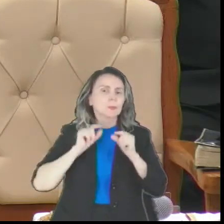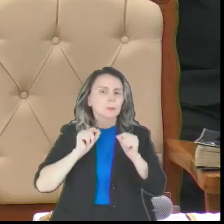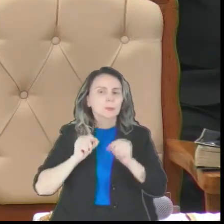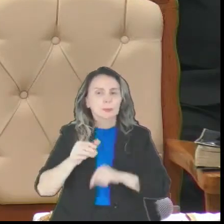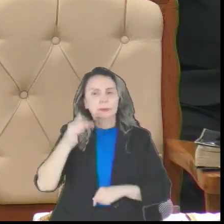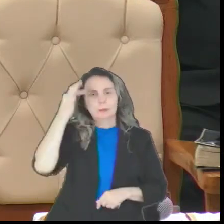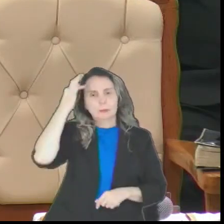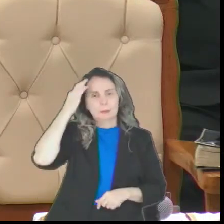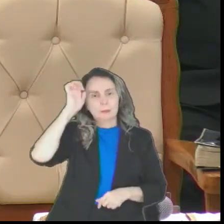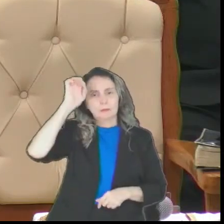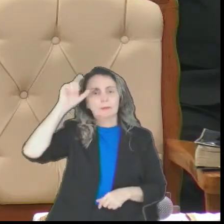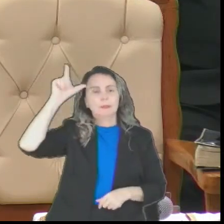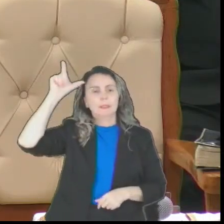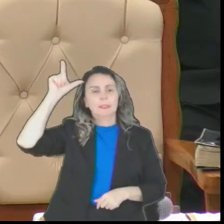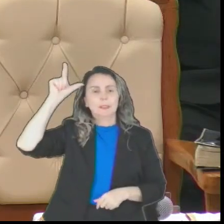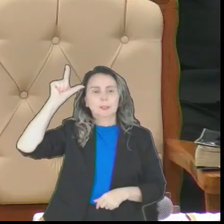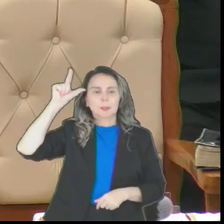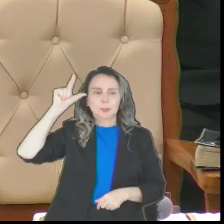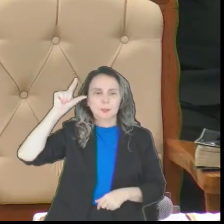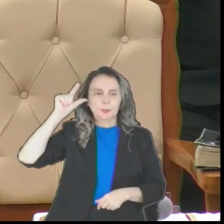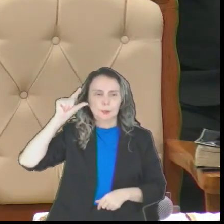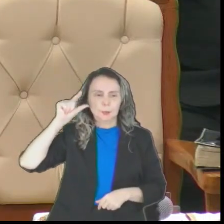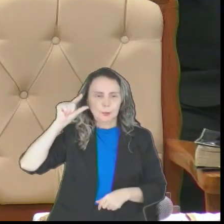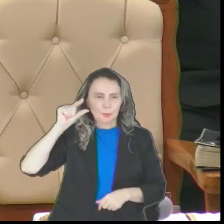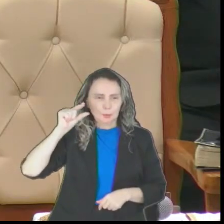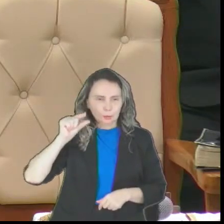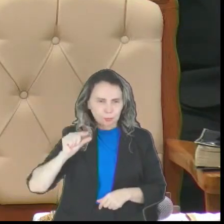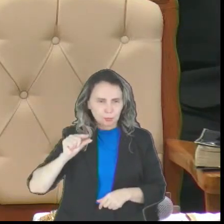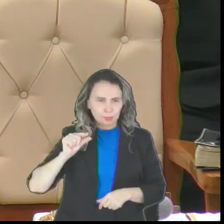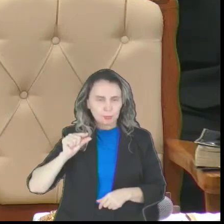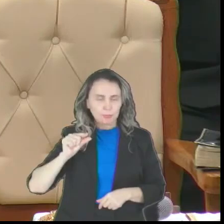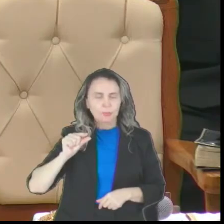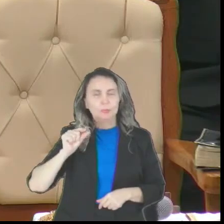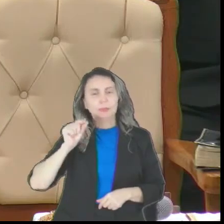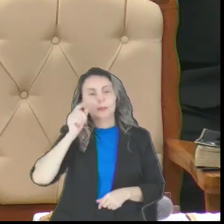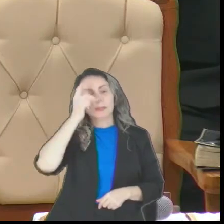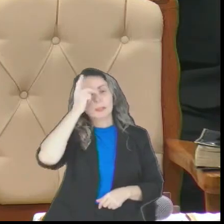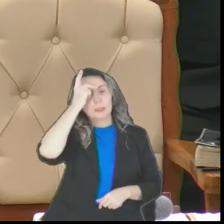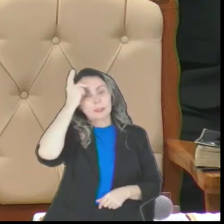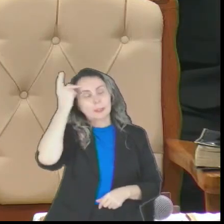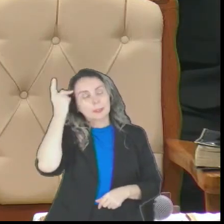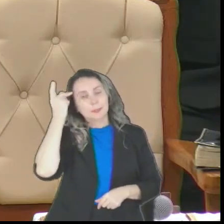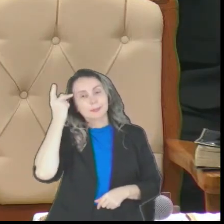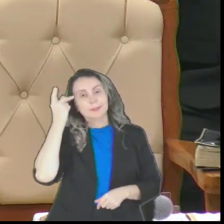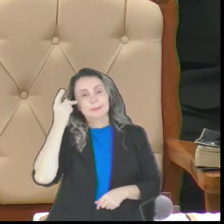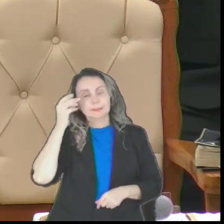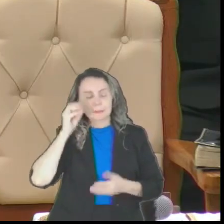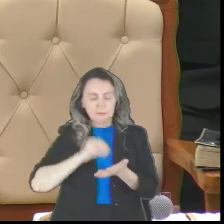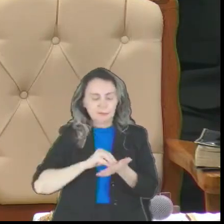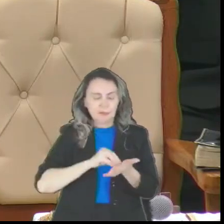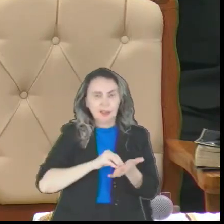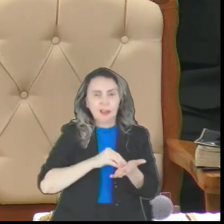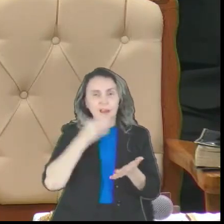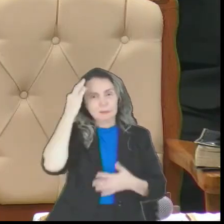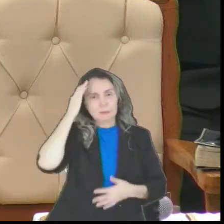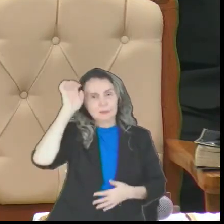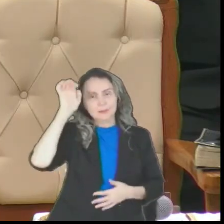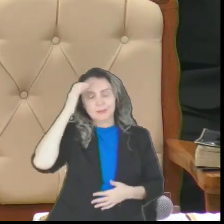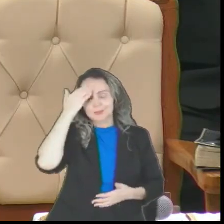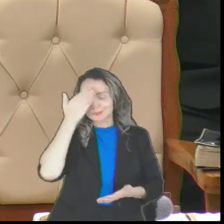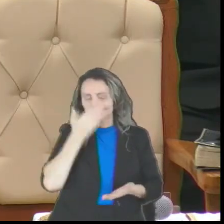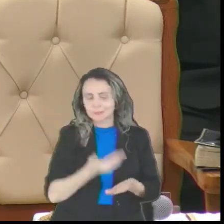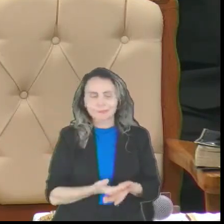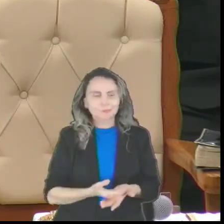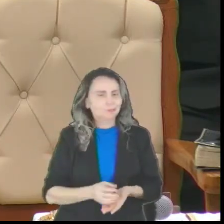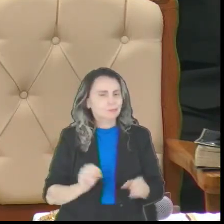vai diminuir cada vez mais. As pessoas estão ficando agnósticas muitas vezes. Não sabe se crê,